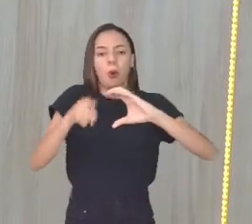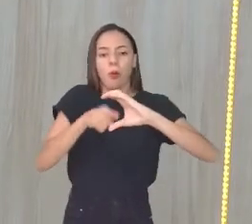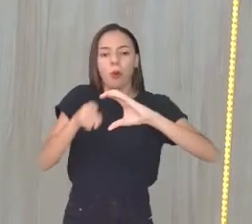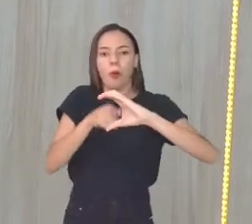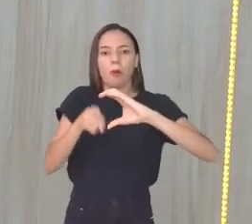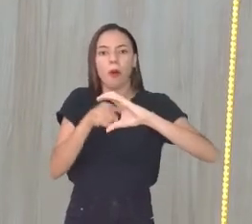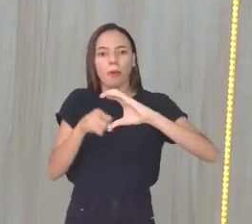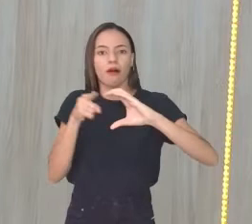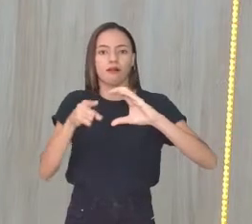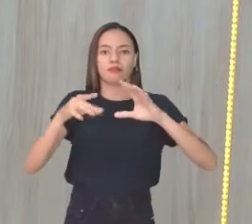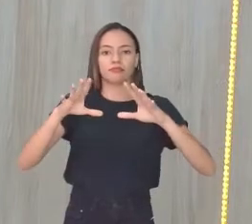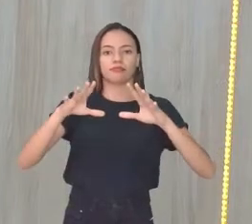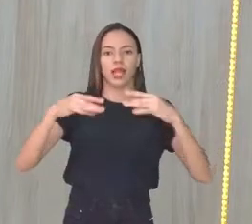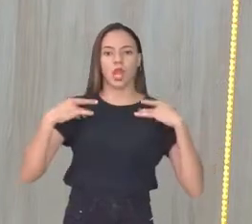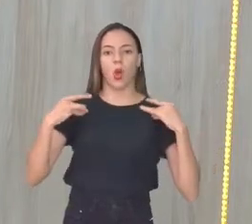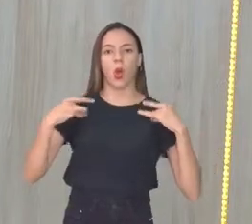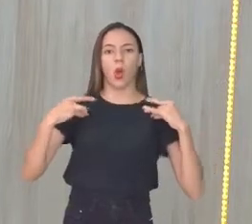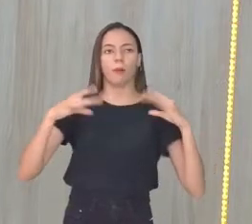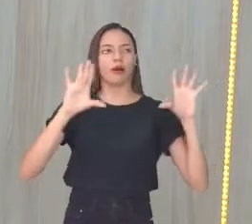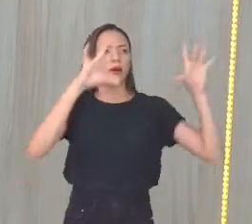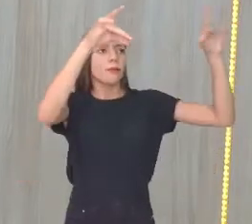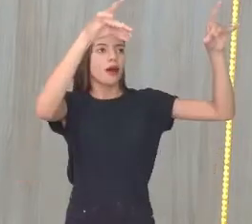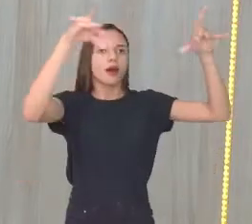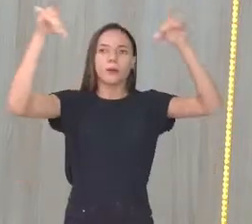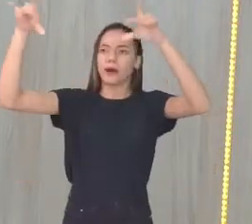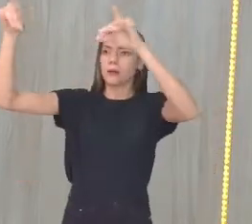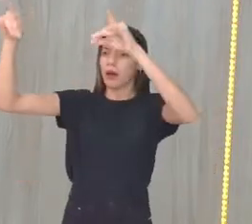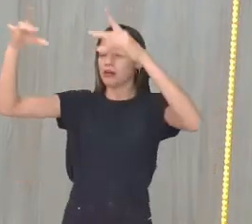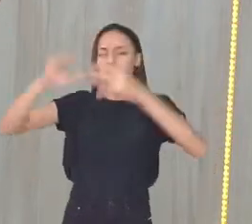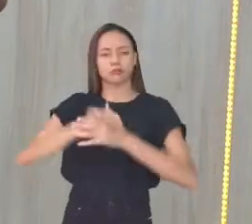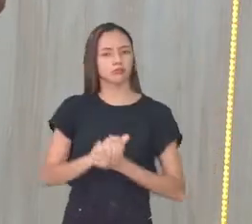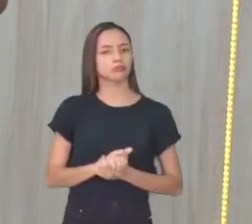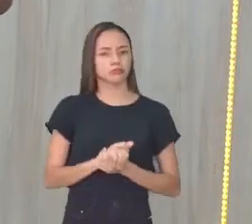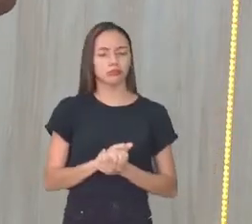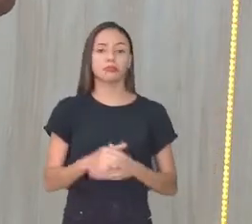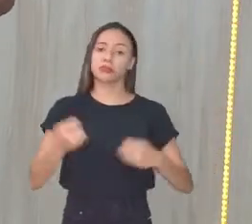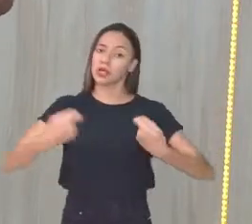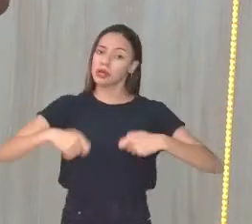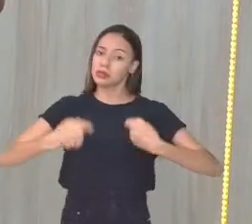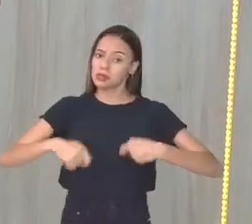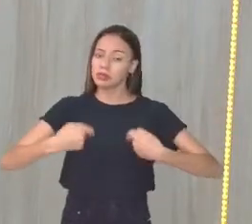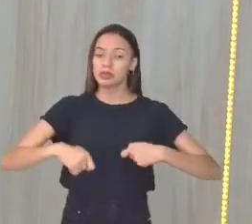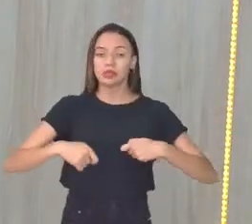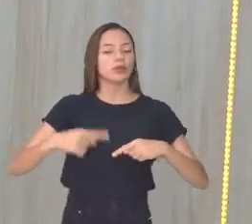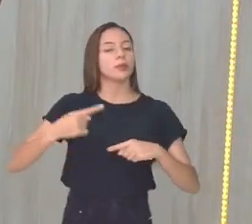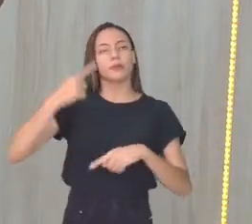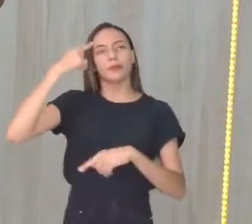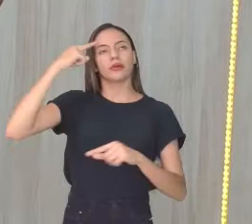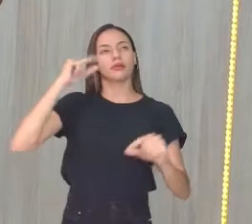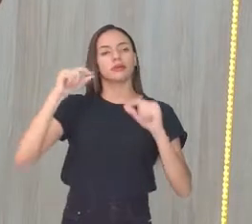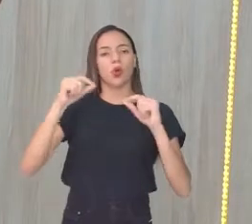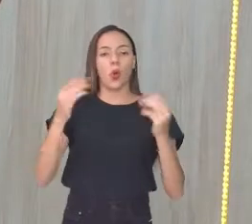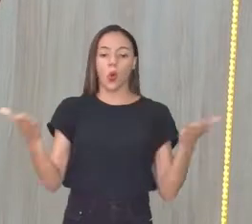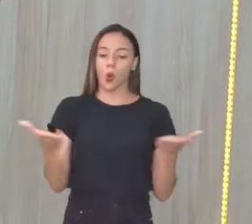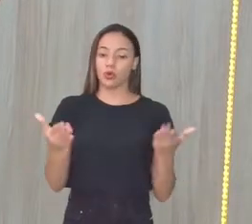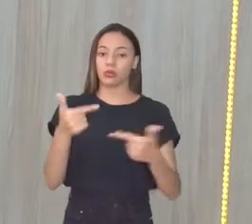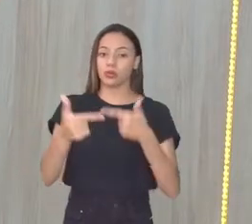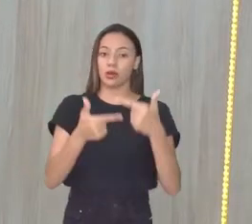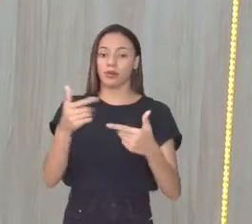processo e vai estender. Isso não desonra ninguém, muito pelo contrário. A gente hoje tem que pensar que um trabalho em